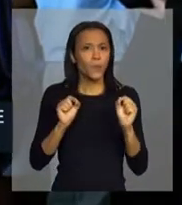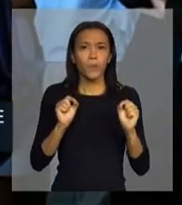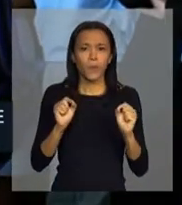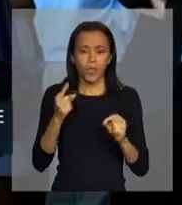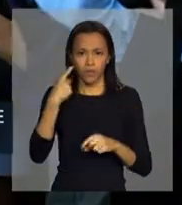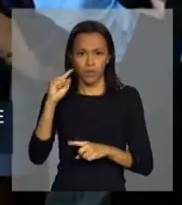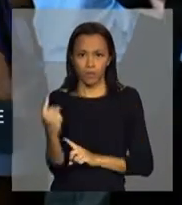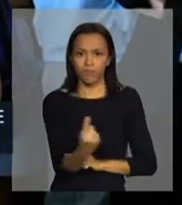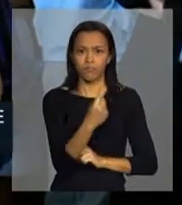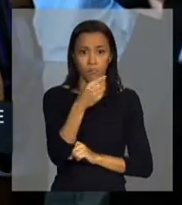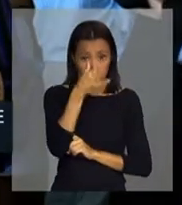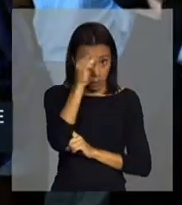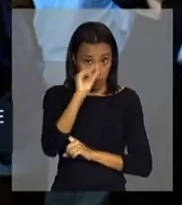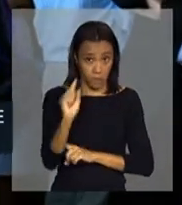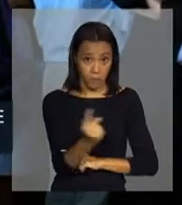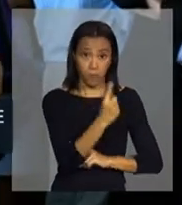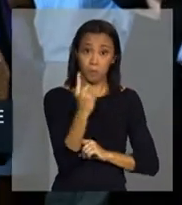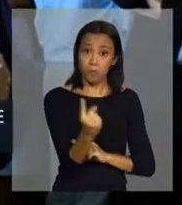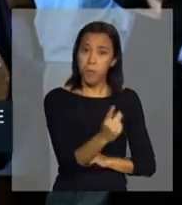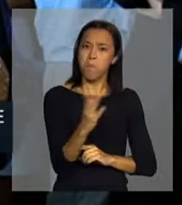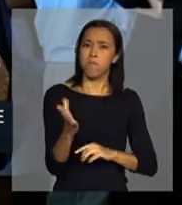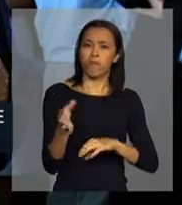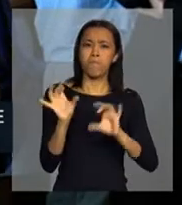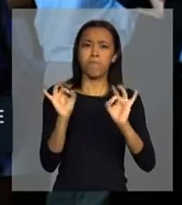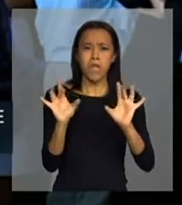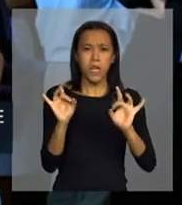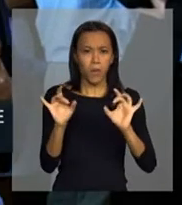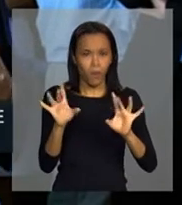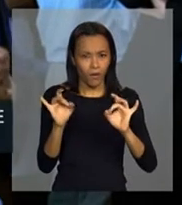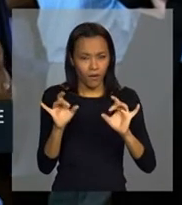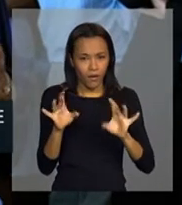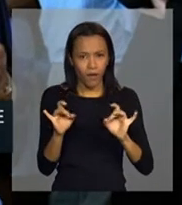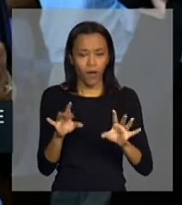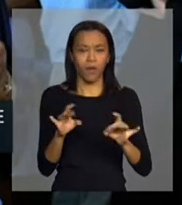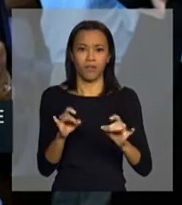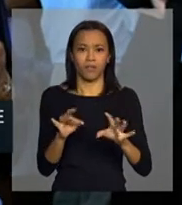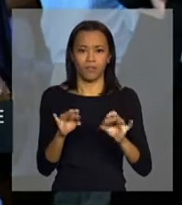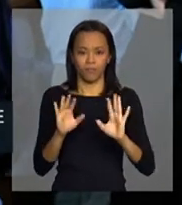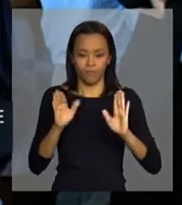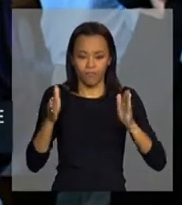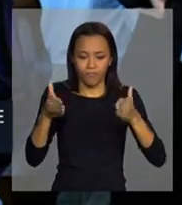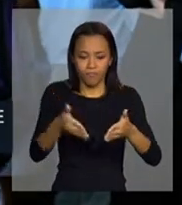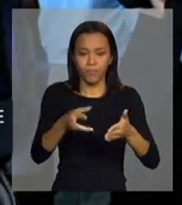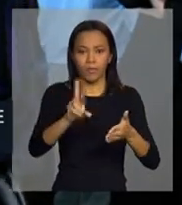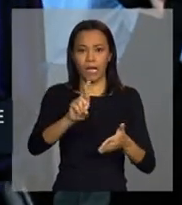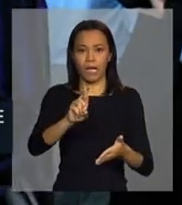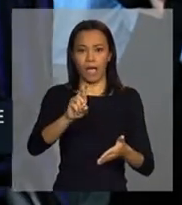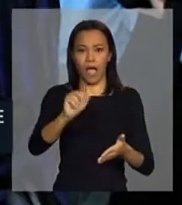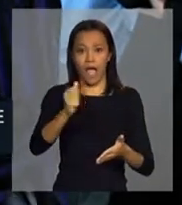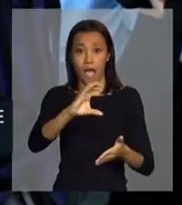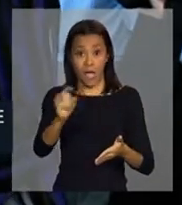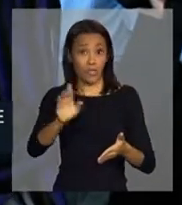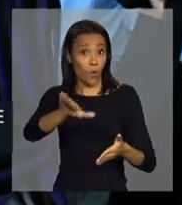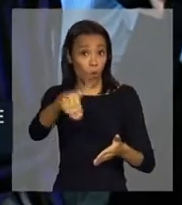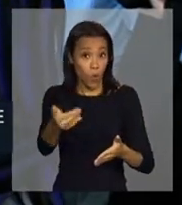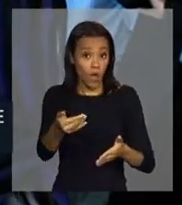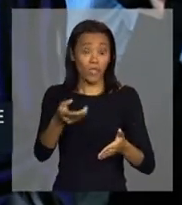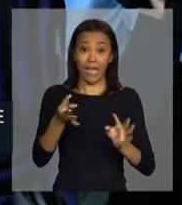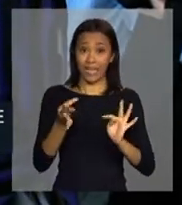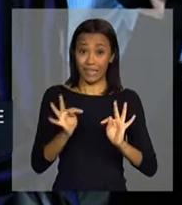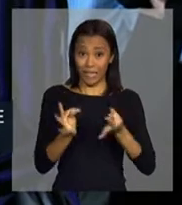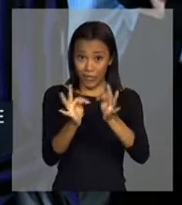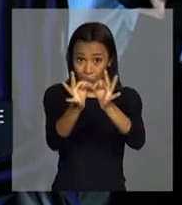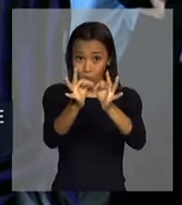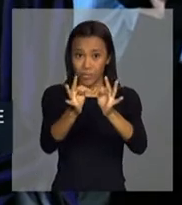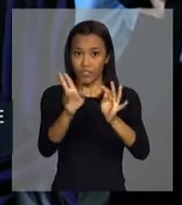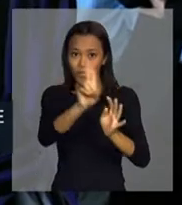produtos melhorados de um determinado rebanho, de uma determinada raça. Quando a tecnologia salta aos